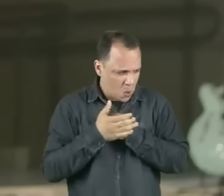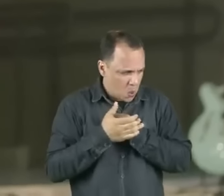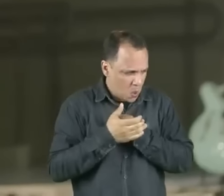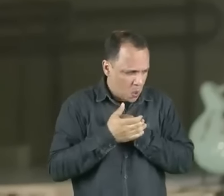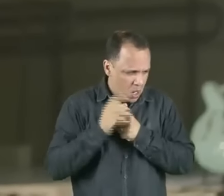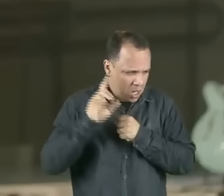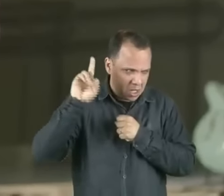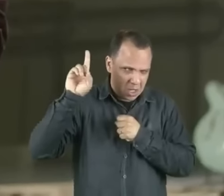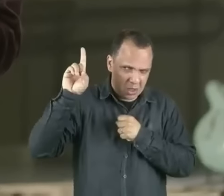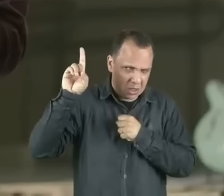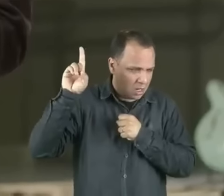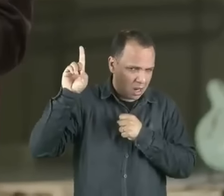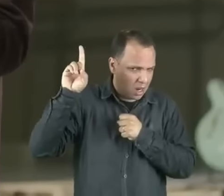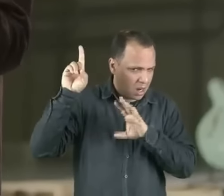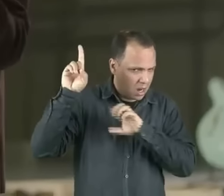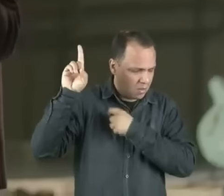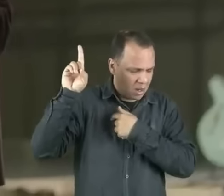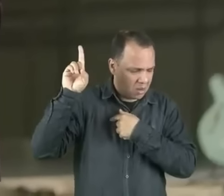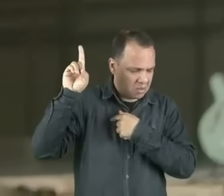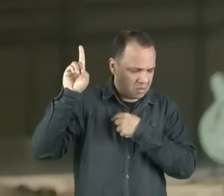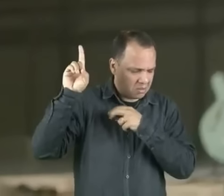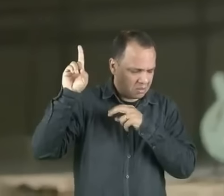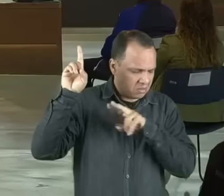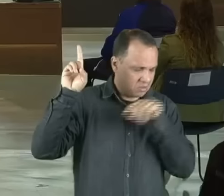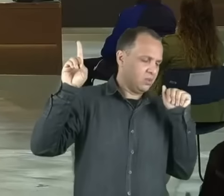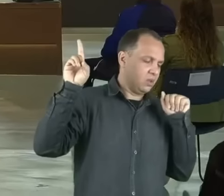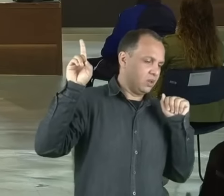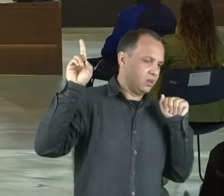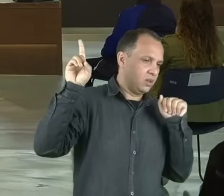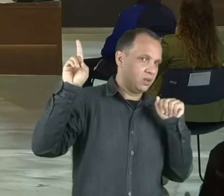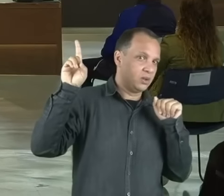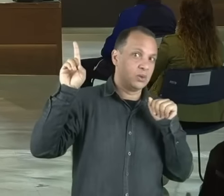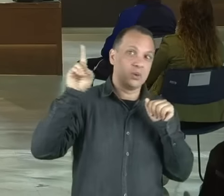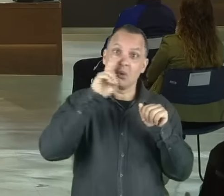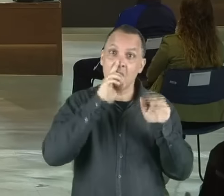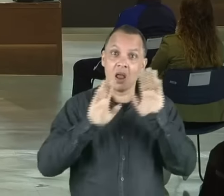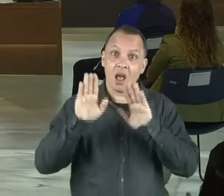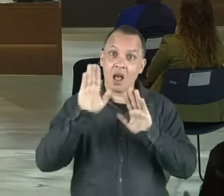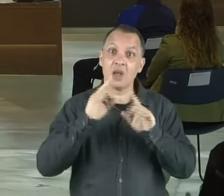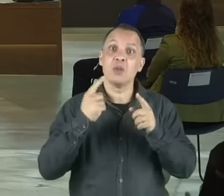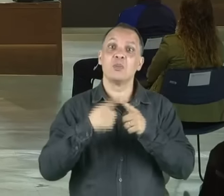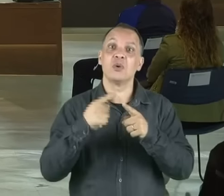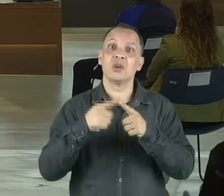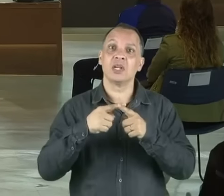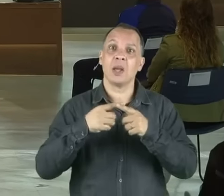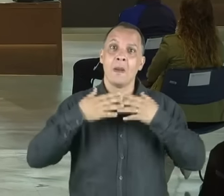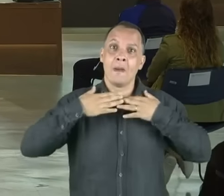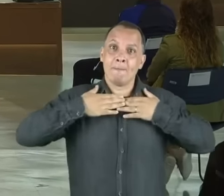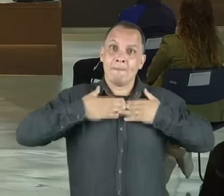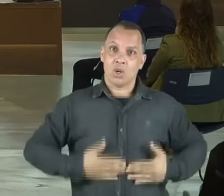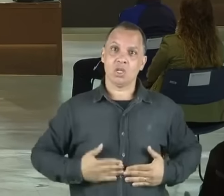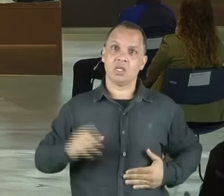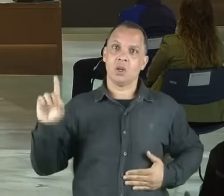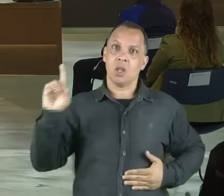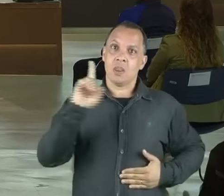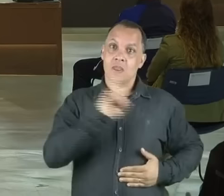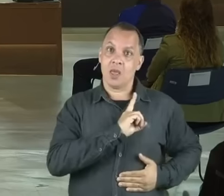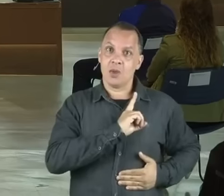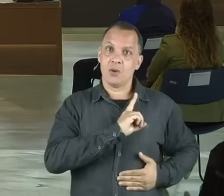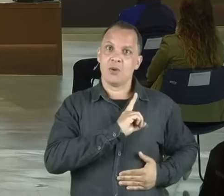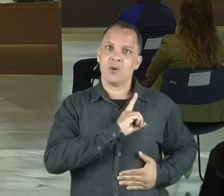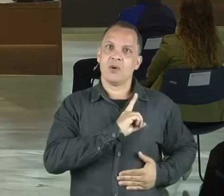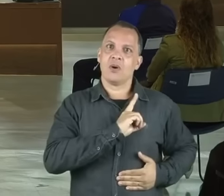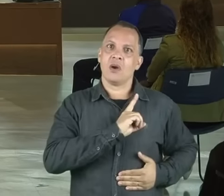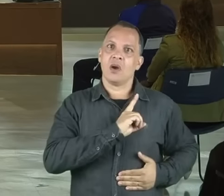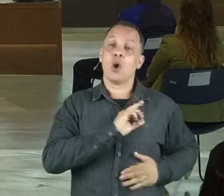é a minha verdade tá sujo ti é a minha verdade eu não descubro numa sessão de psicanálise